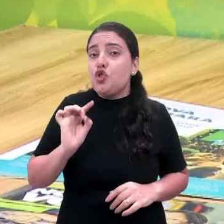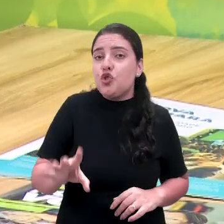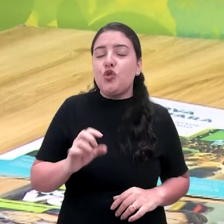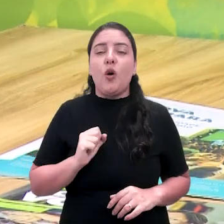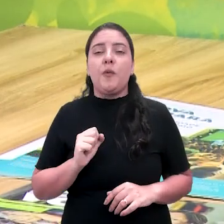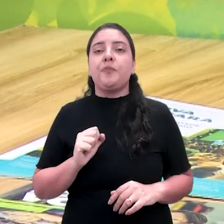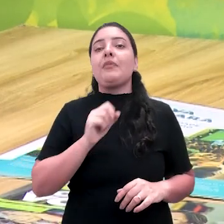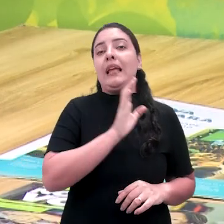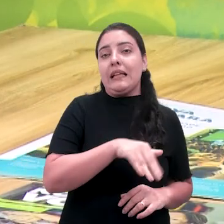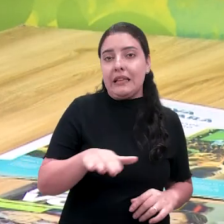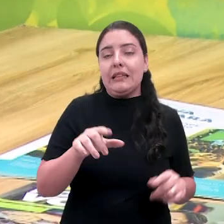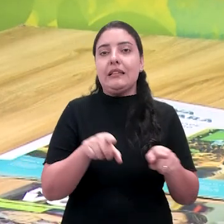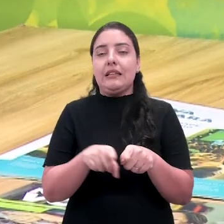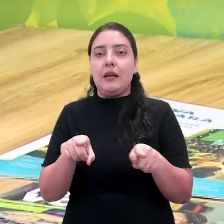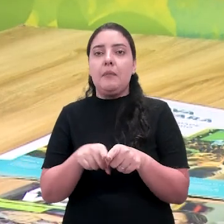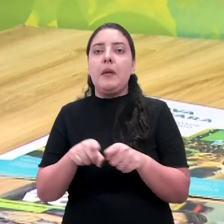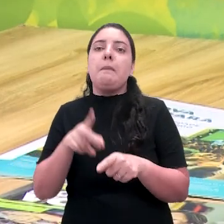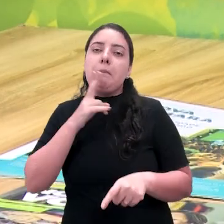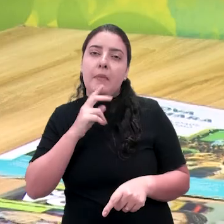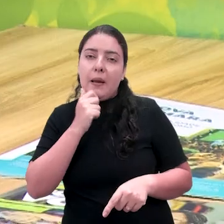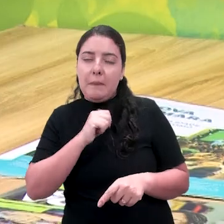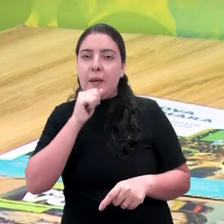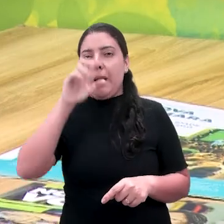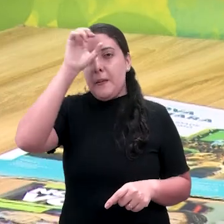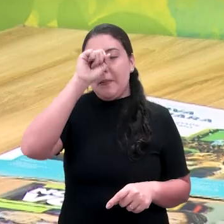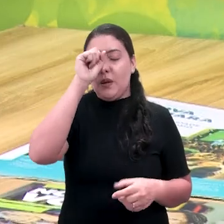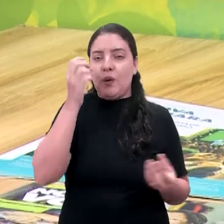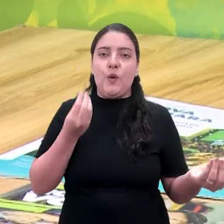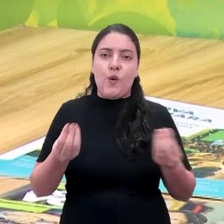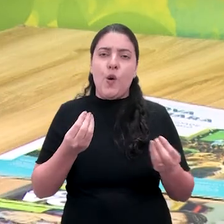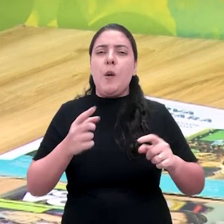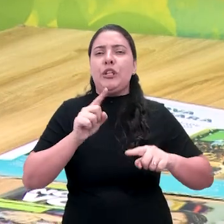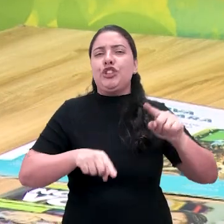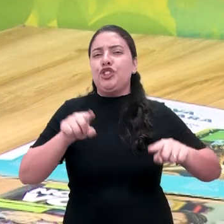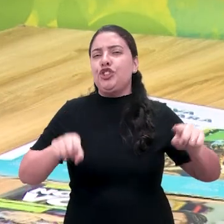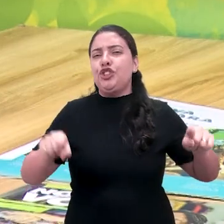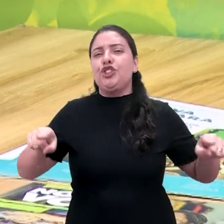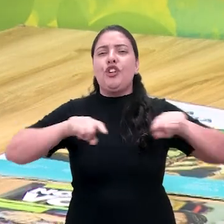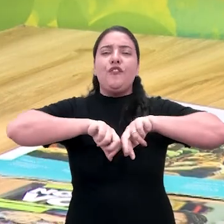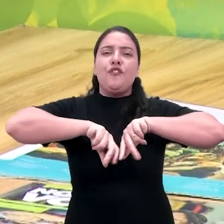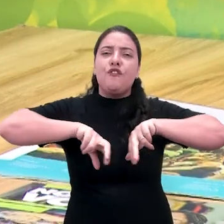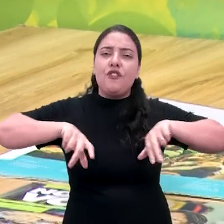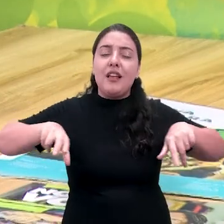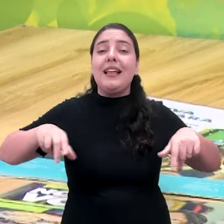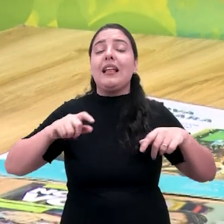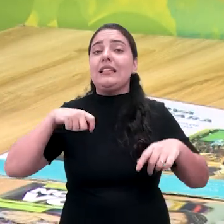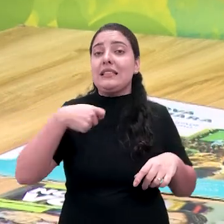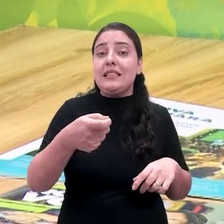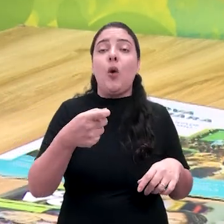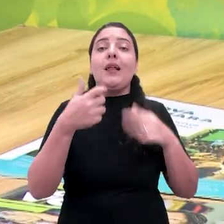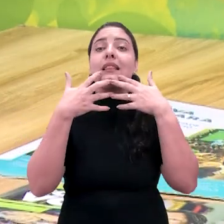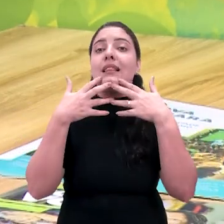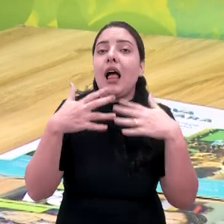tanto para as crianças como para os pais aprenderem a lidar com essa diversidade, com